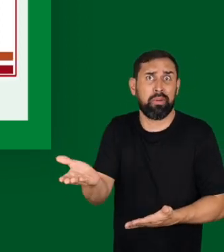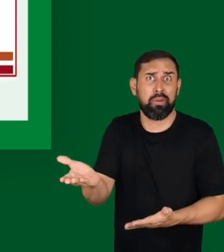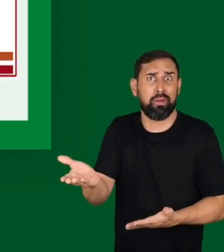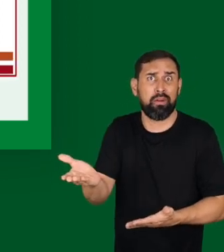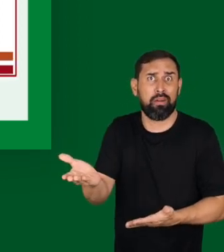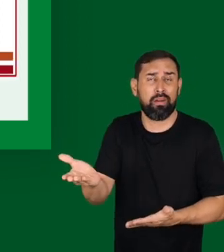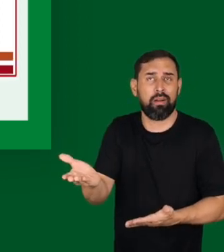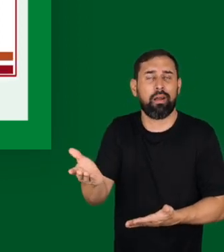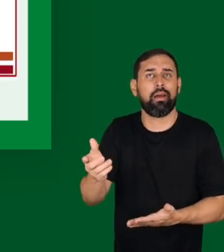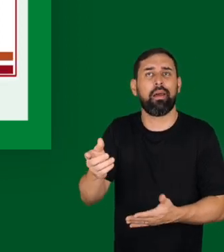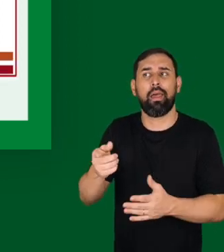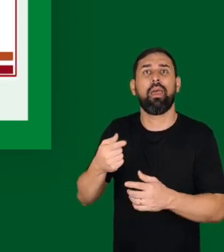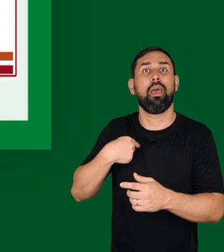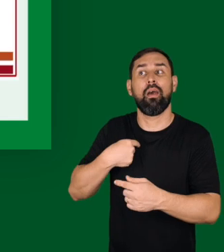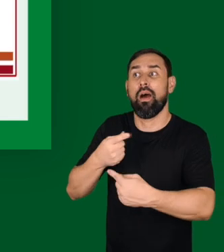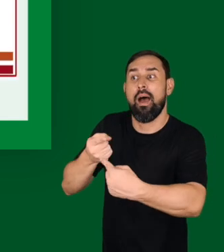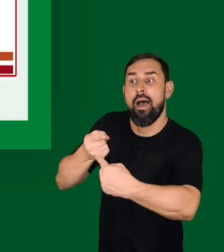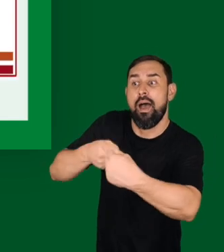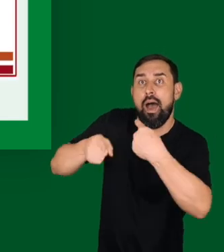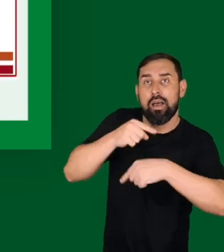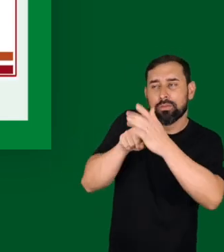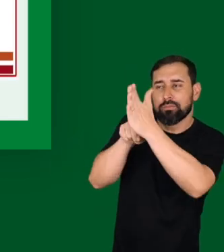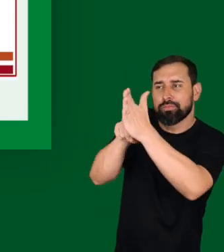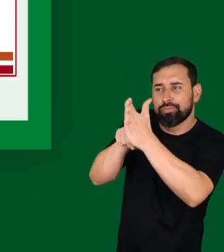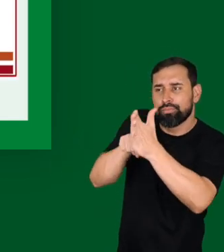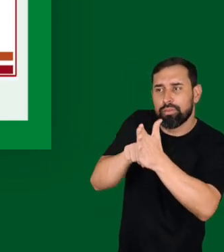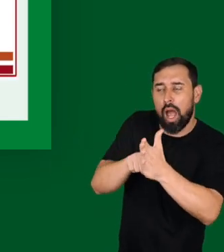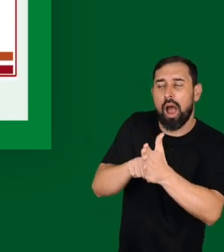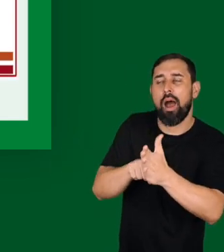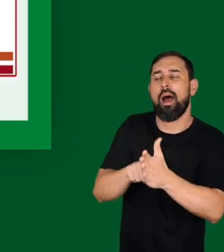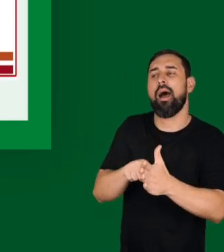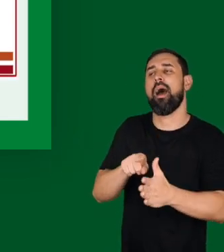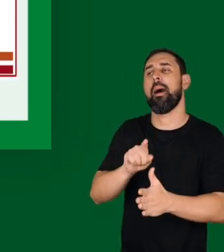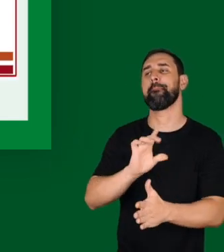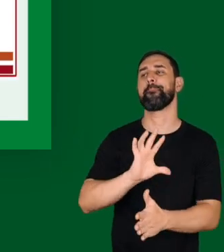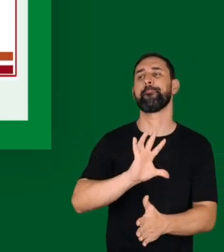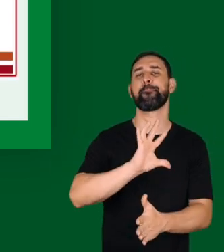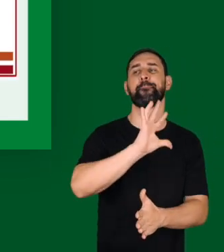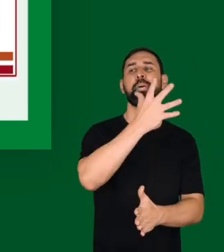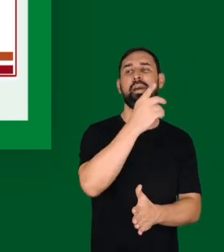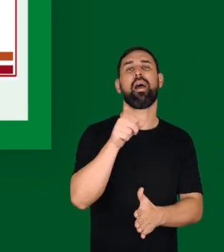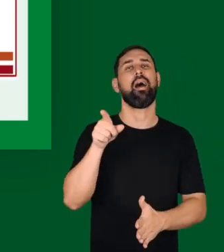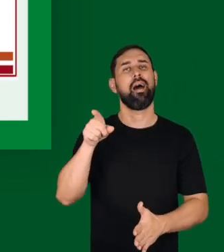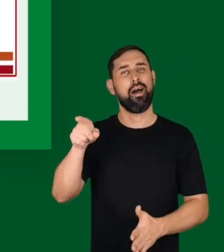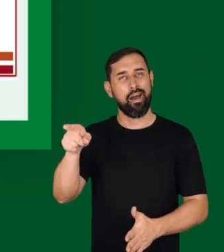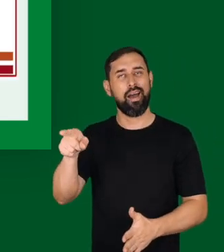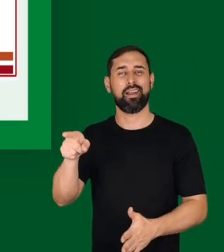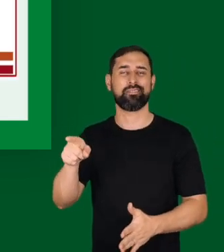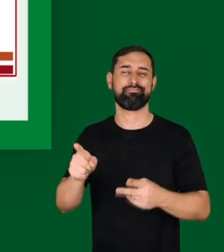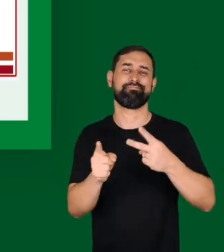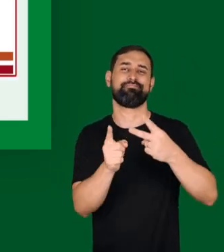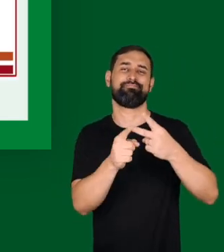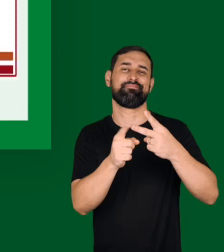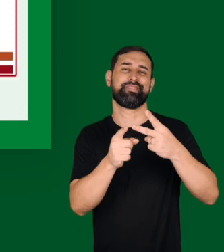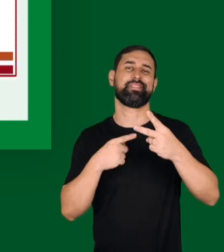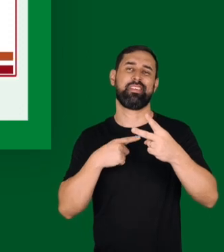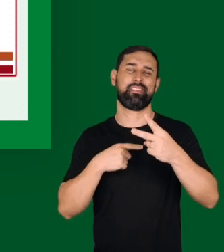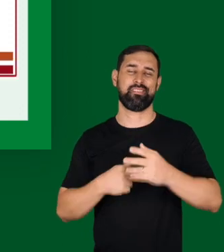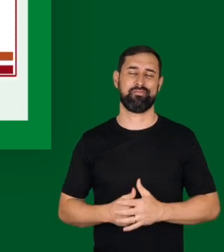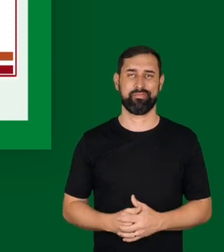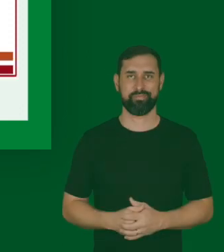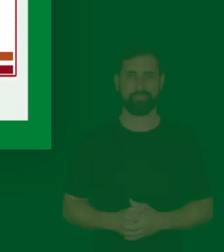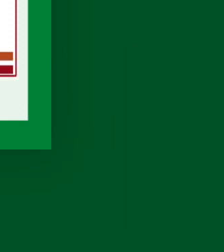a criança apresenta assim. Quando a gente vai fazer a história, a gente sabe que ela teve algum evento que pode ter levado a uma